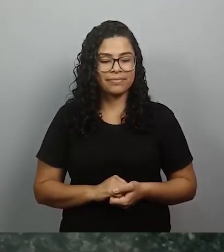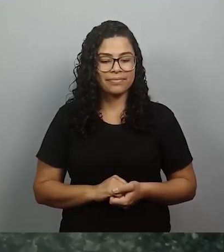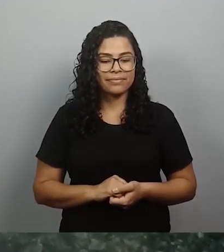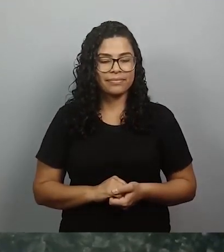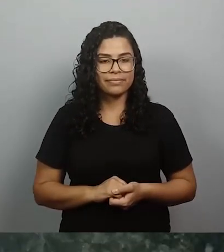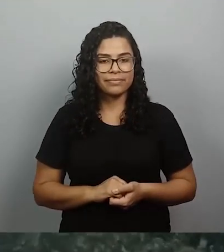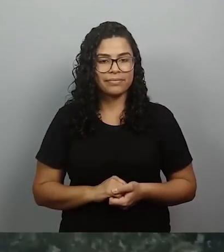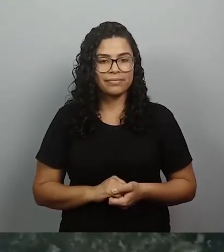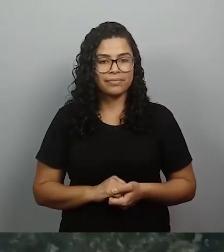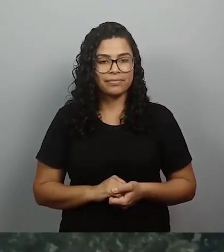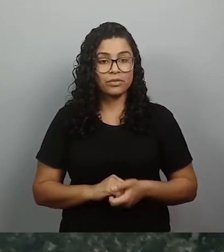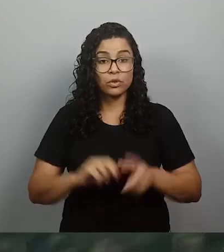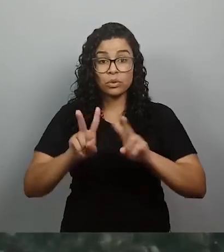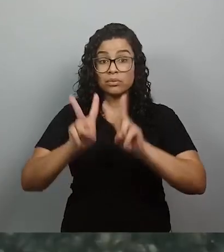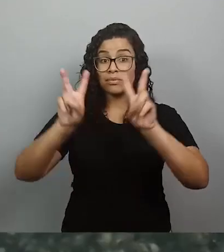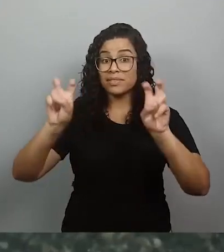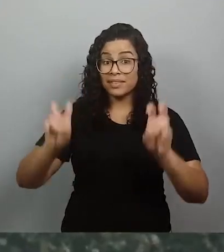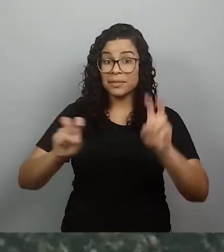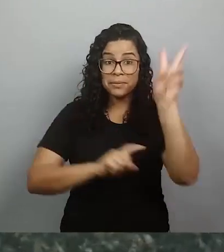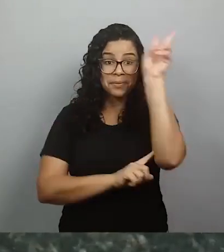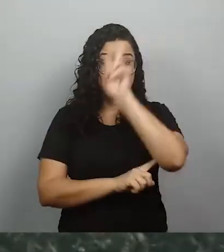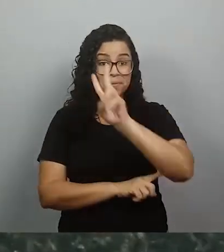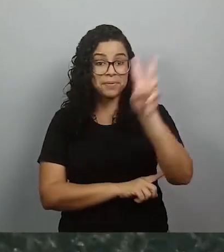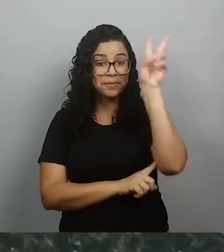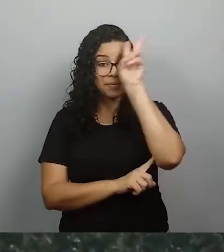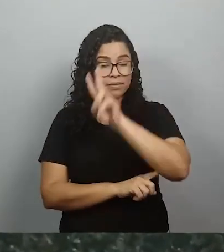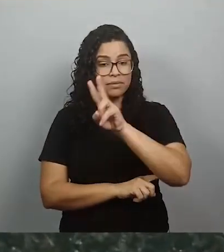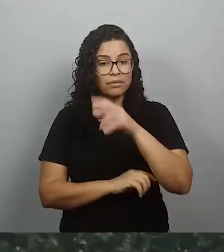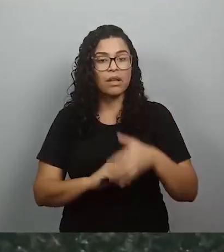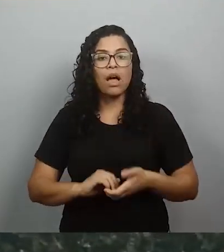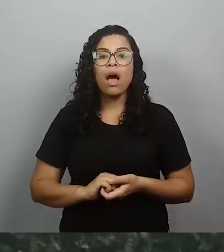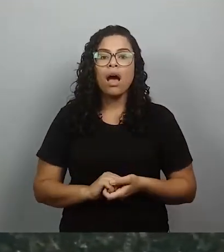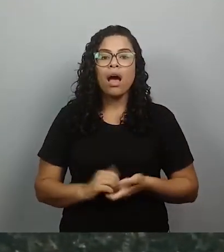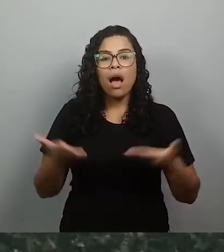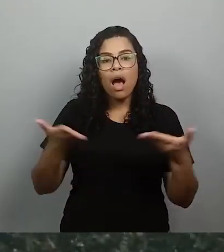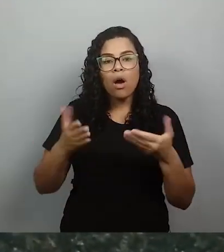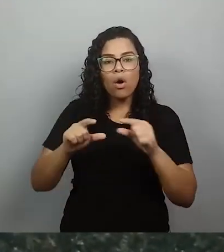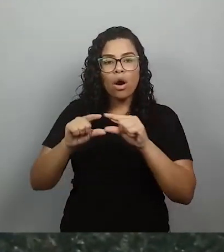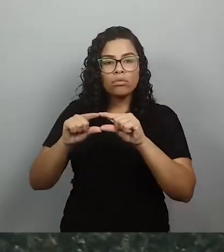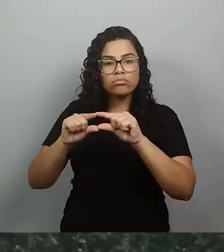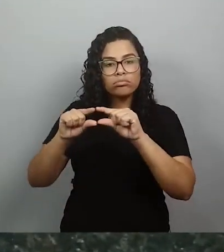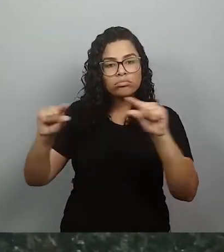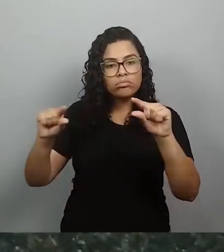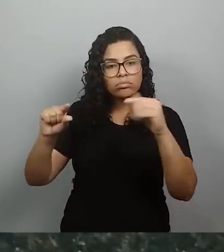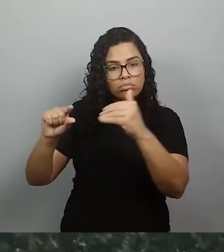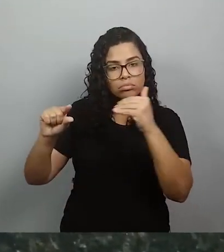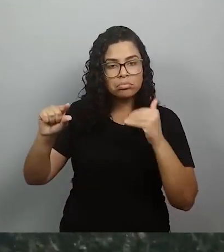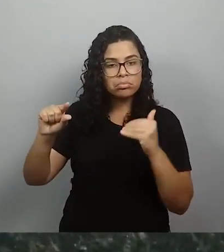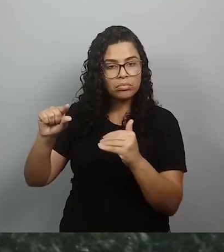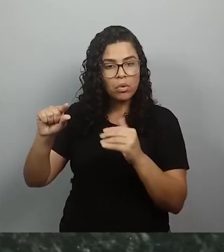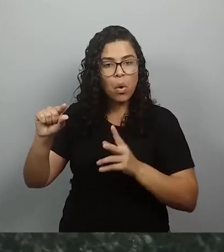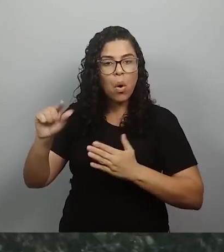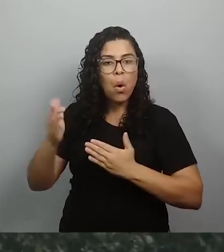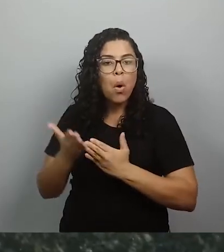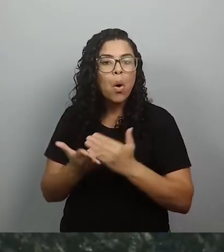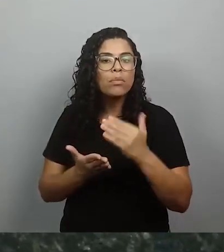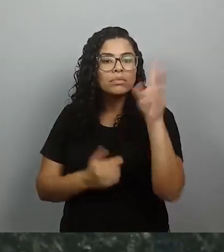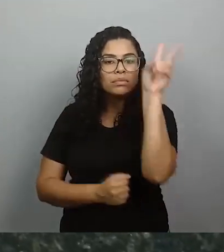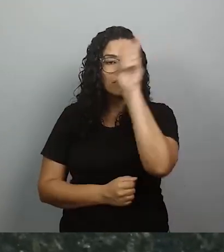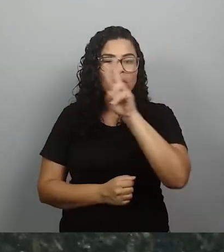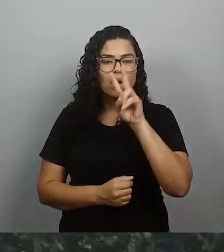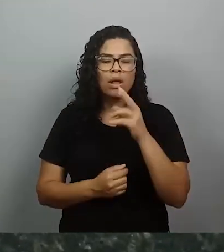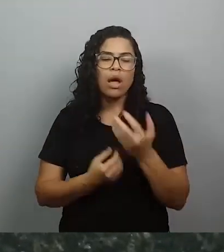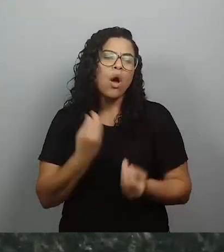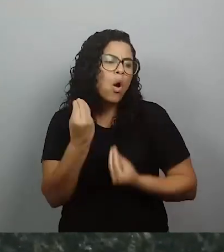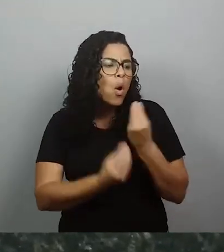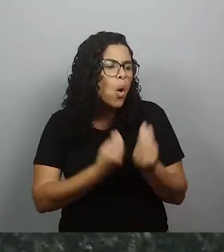roubado é o título da nossa história. Eu vou pular uma linha para começar o texto, tá bom? Tá bom. Como é que as histórias